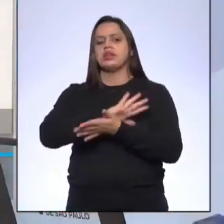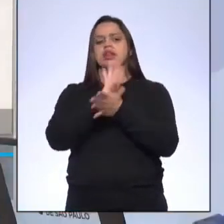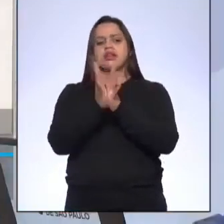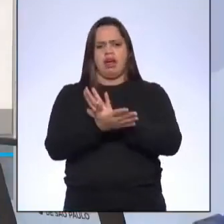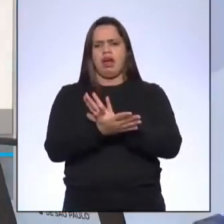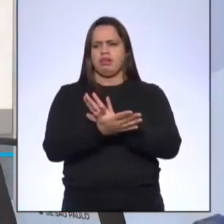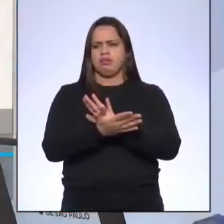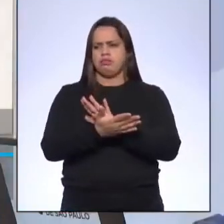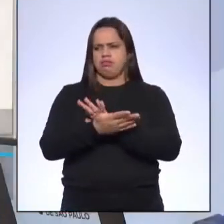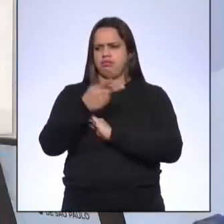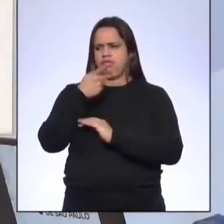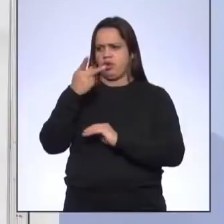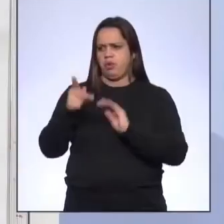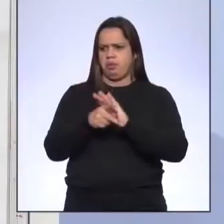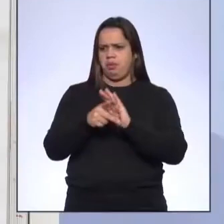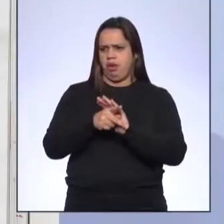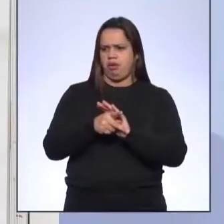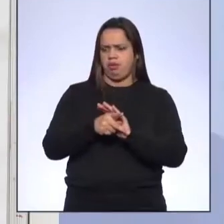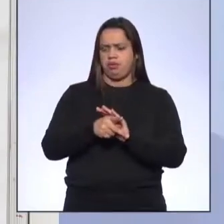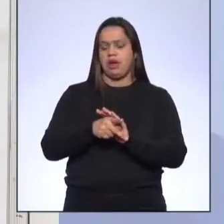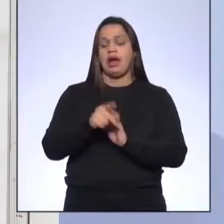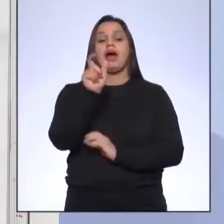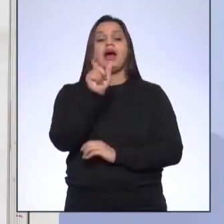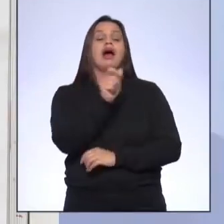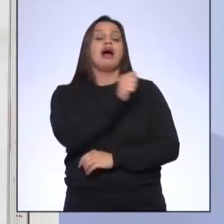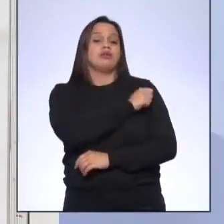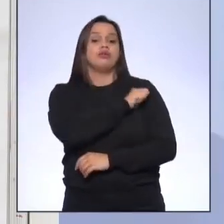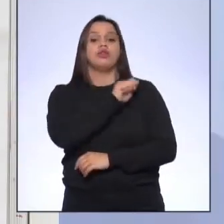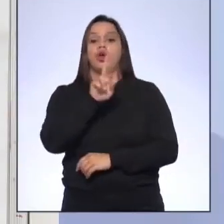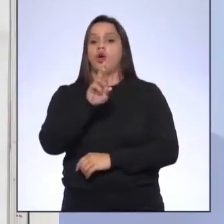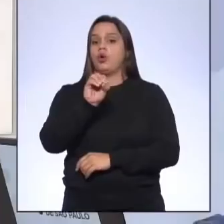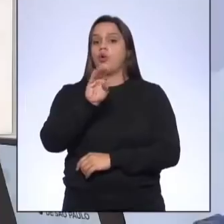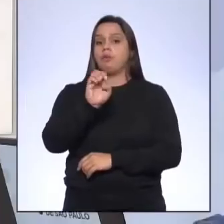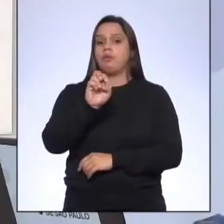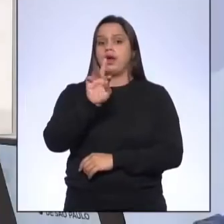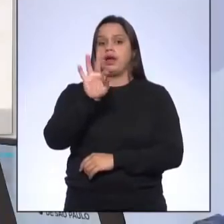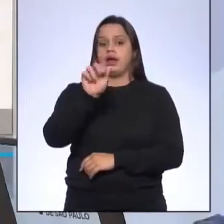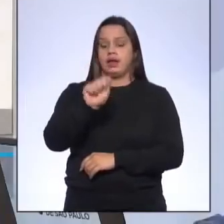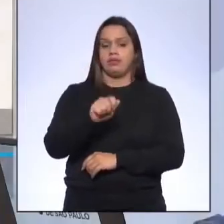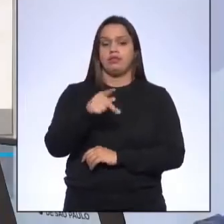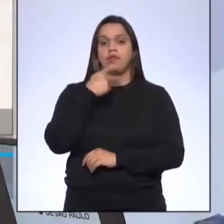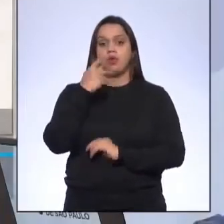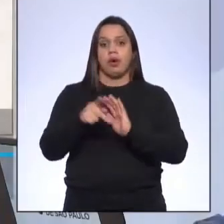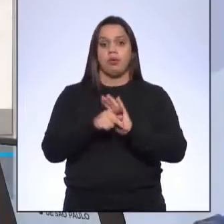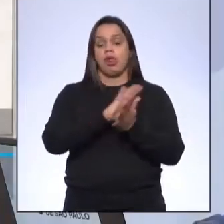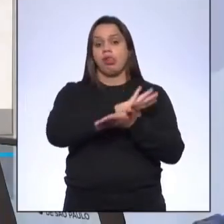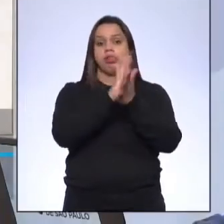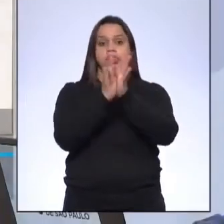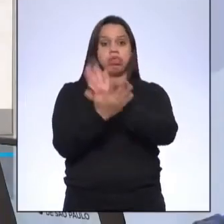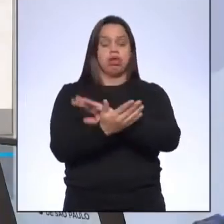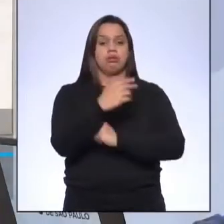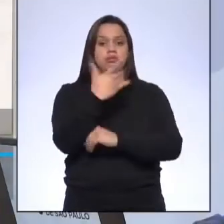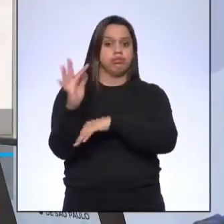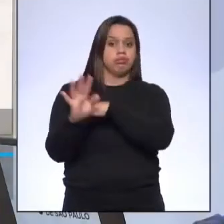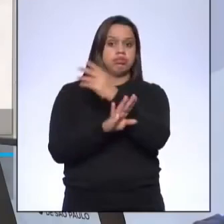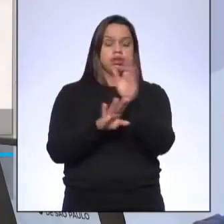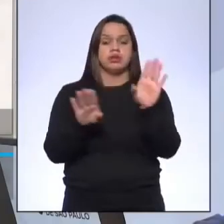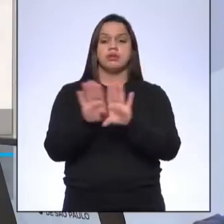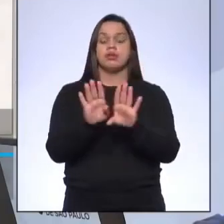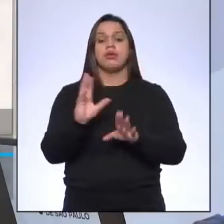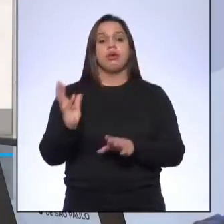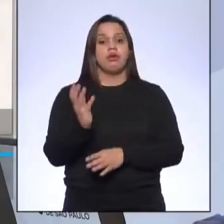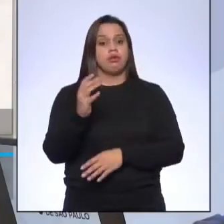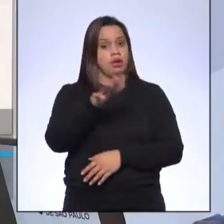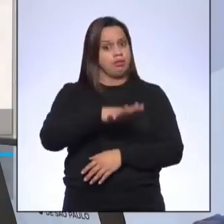Desastre, não foi isso? Sim, foi a Roberta. A Roberta, ela falou sobre desastre, tá certo? Então, nós vamos falar sobre catástrofes